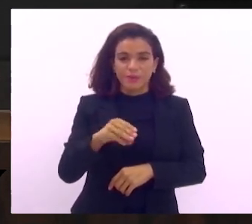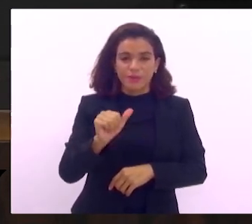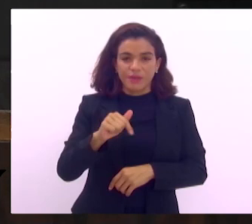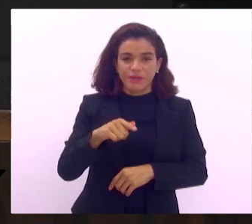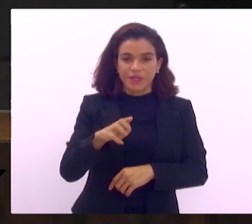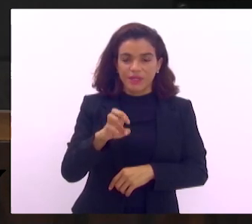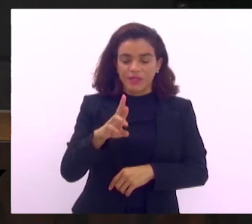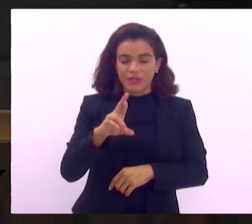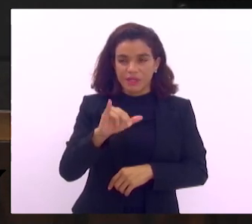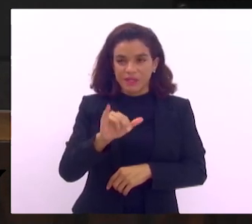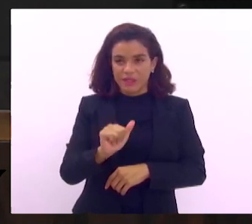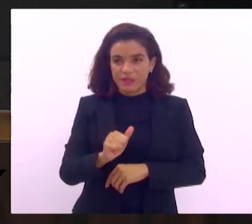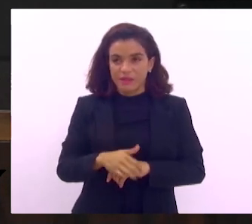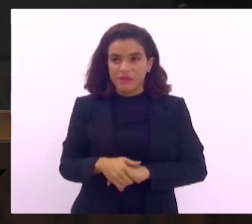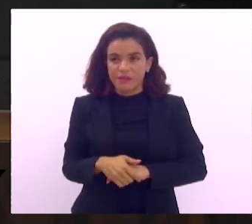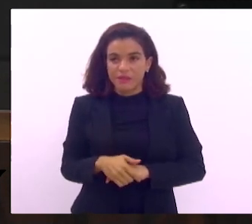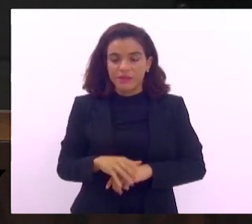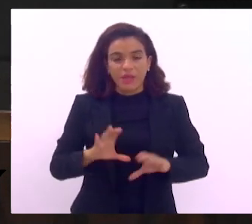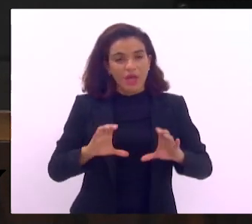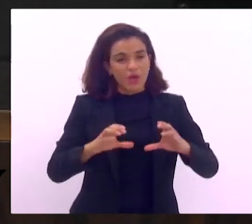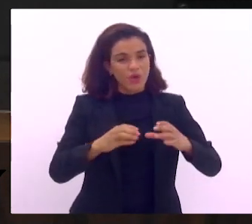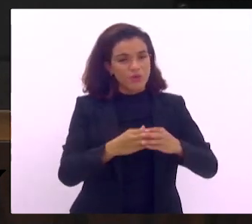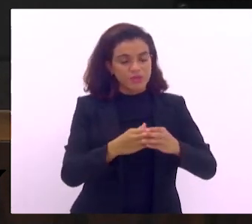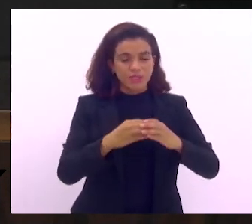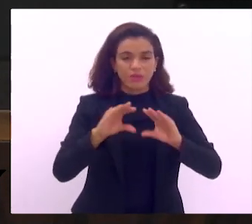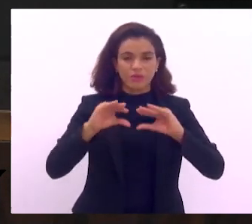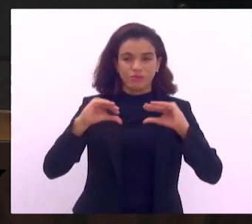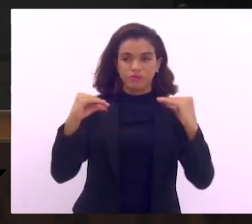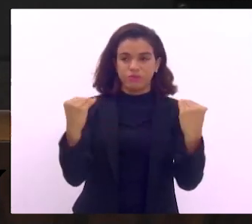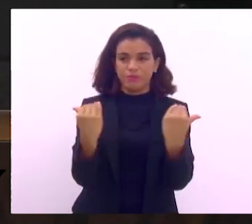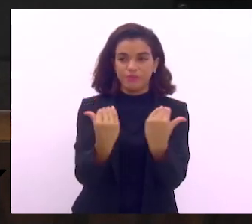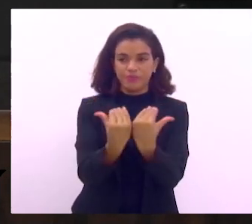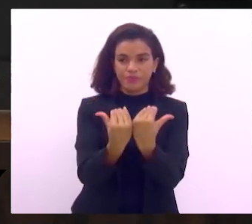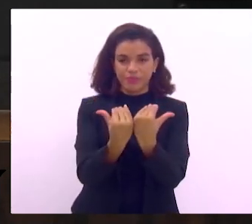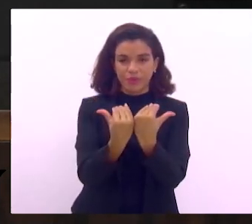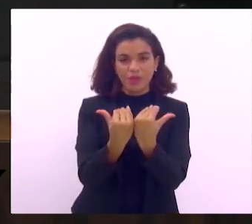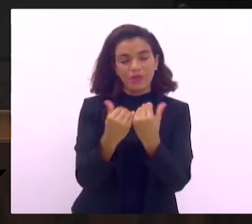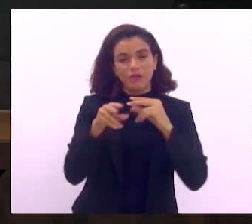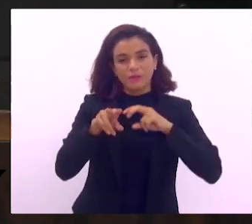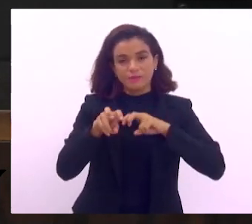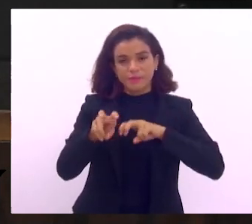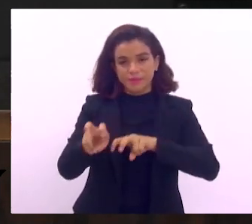comissão do Célio de Barros.